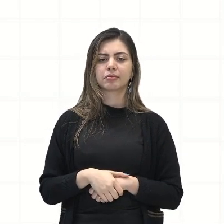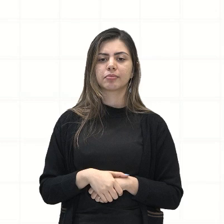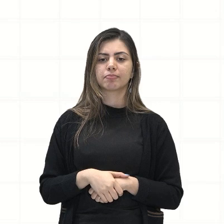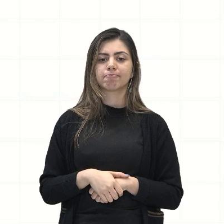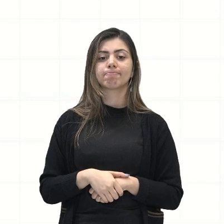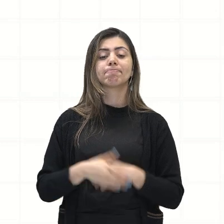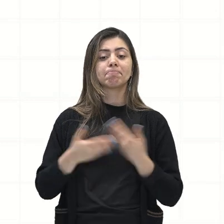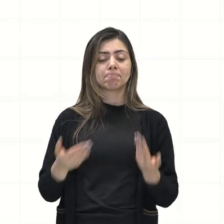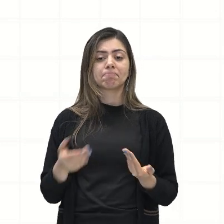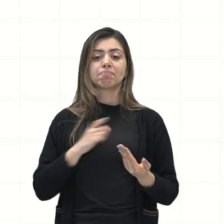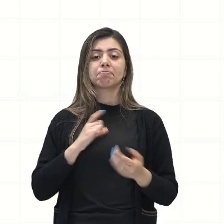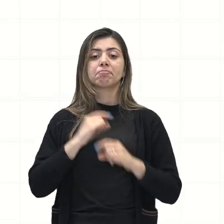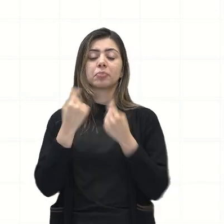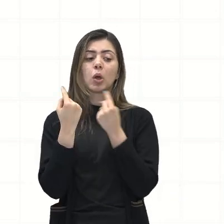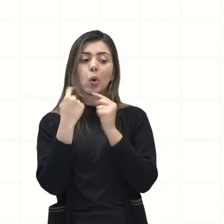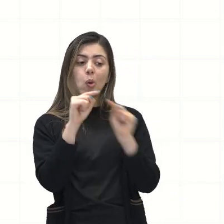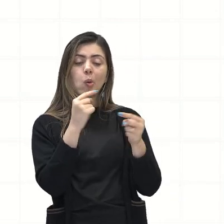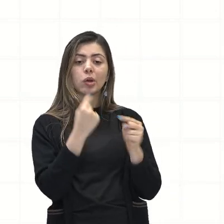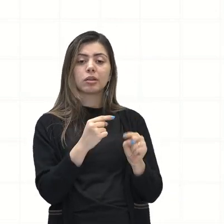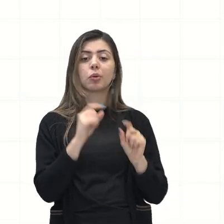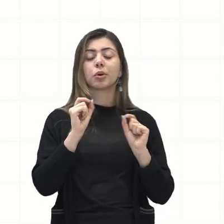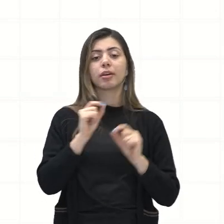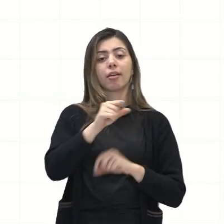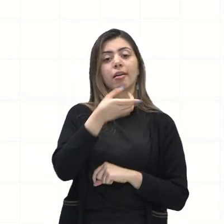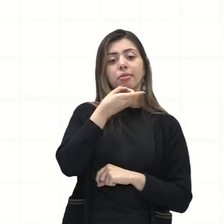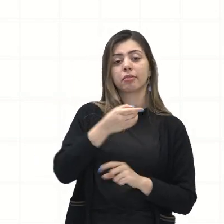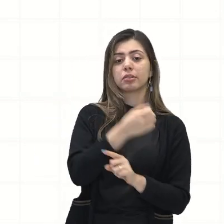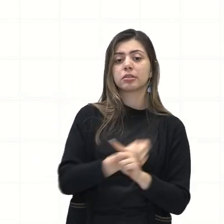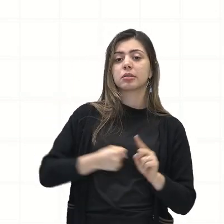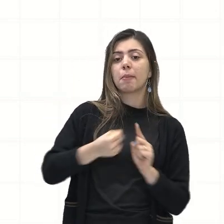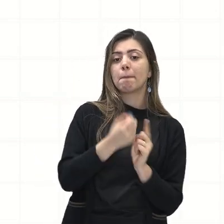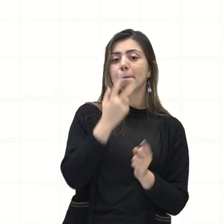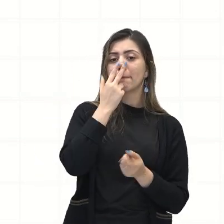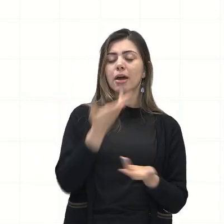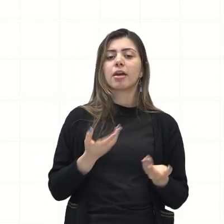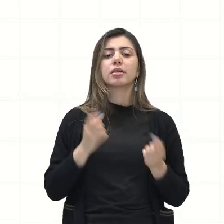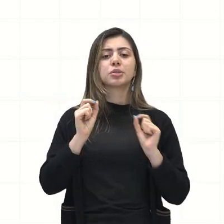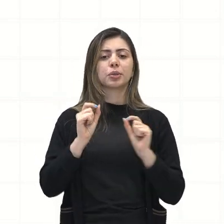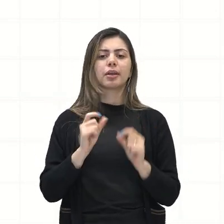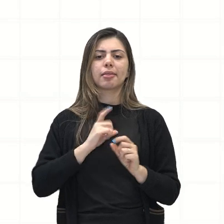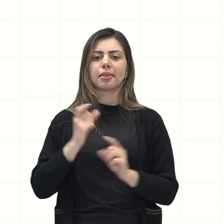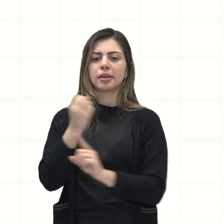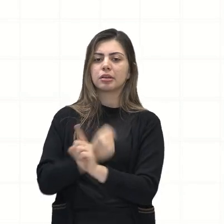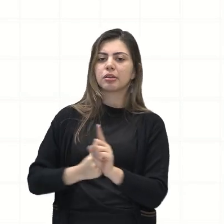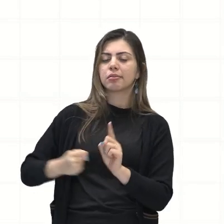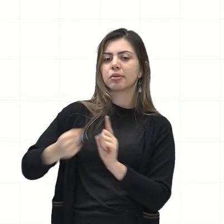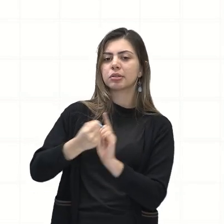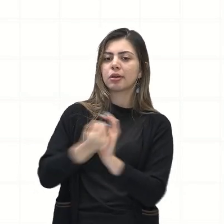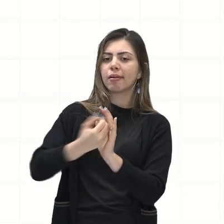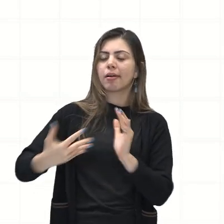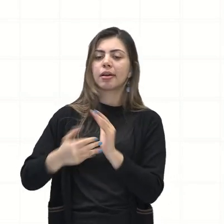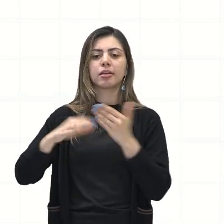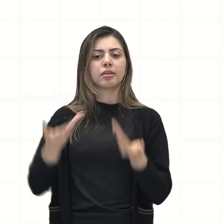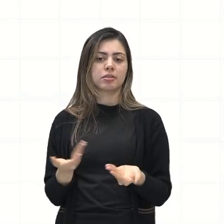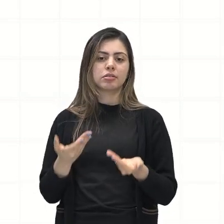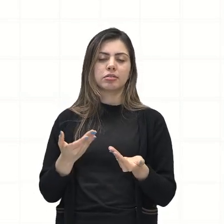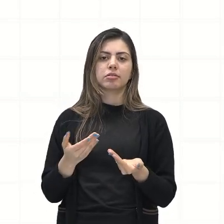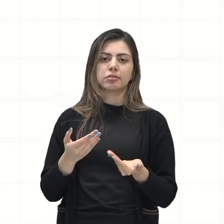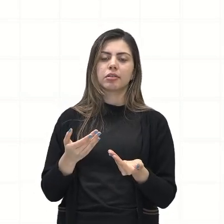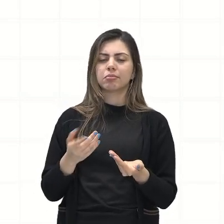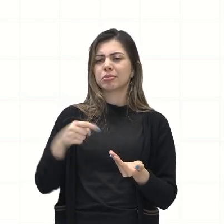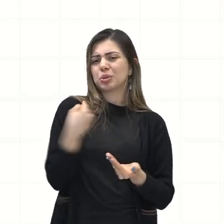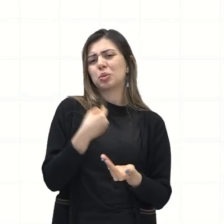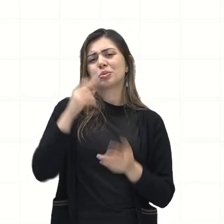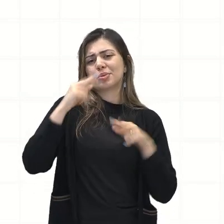As críticas incluíram o fato de que o darwinismo social ignorava os aspectos sociais, né? Somos